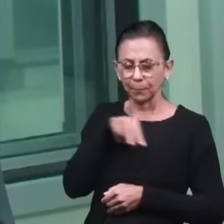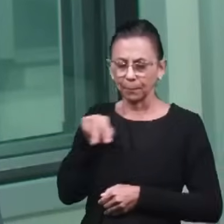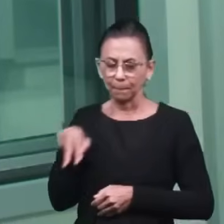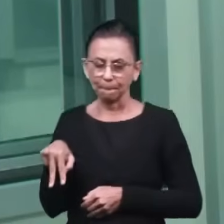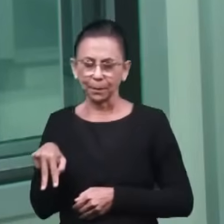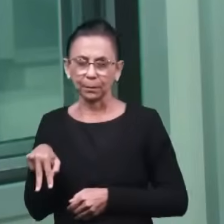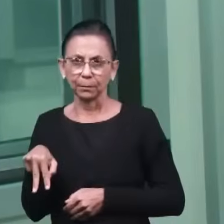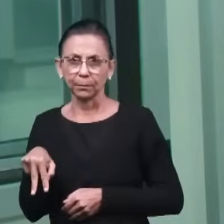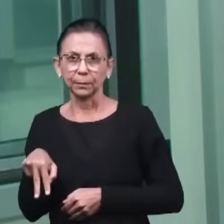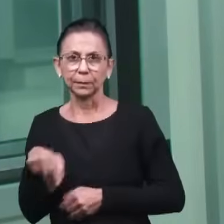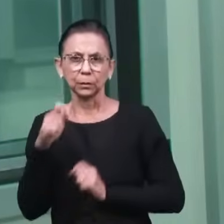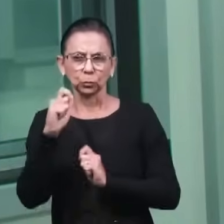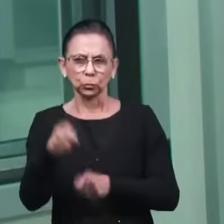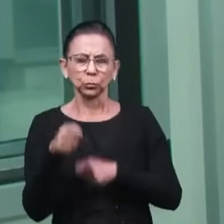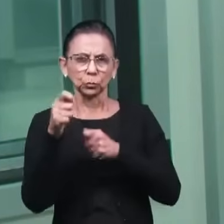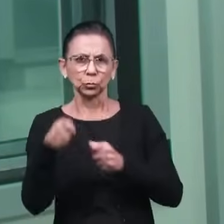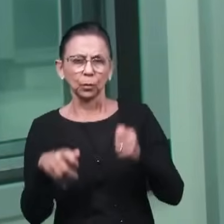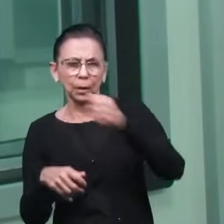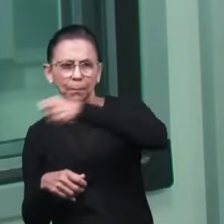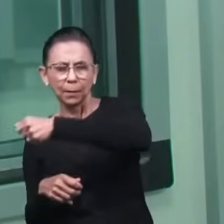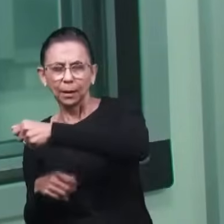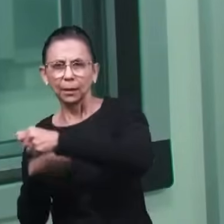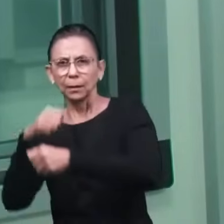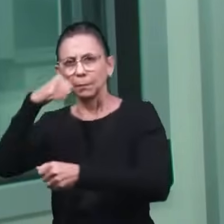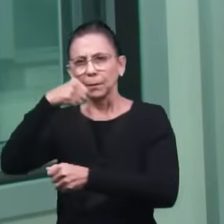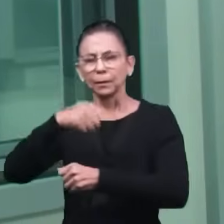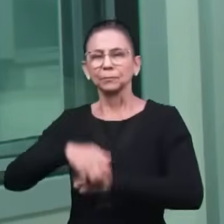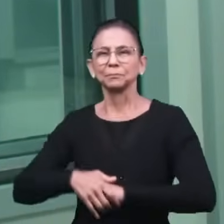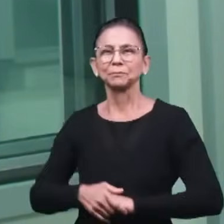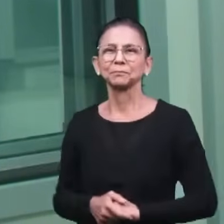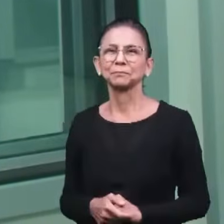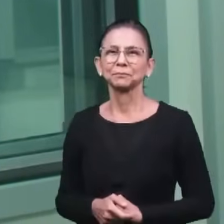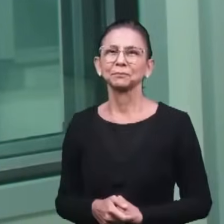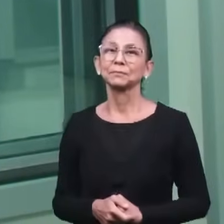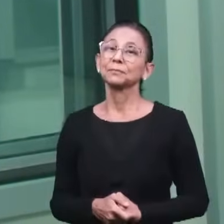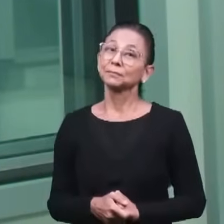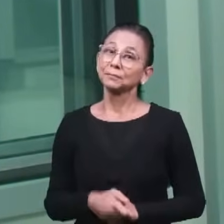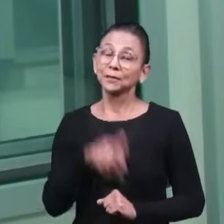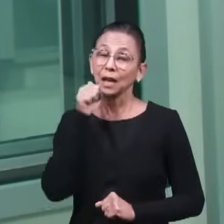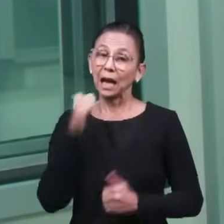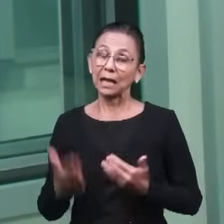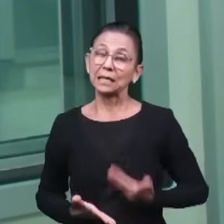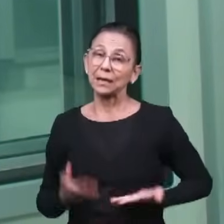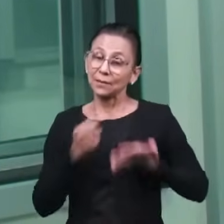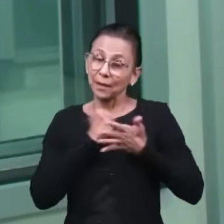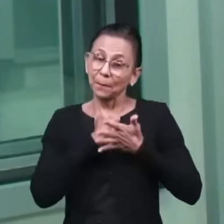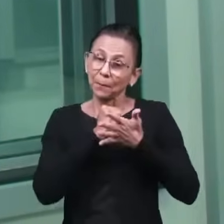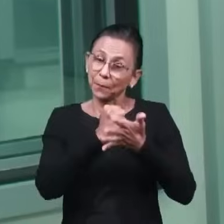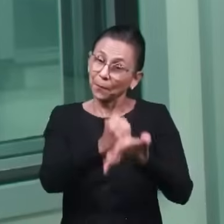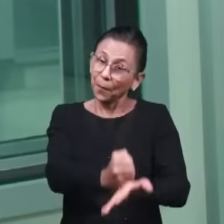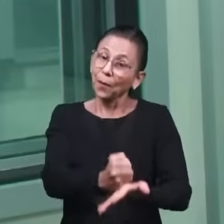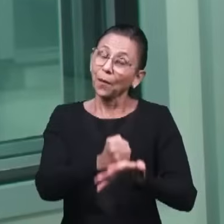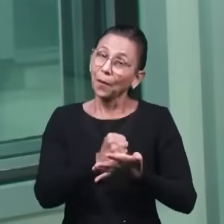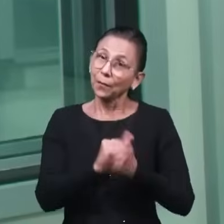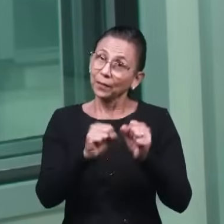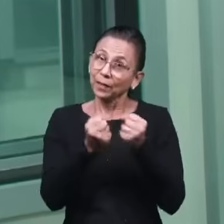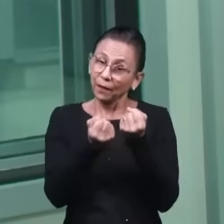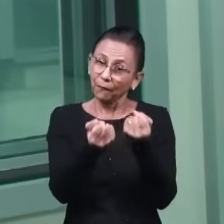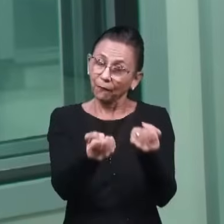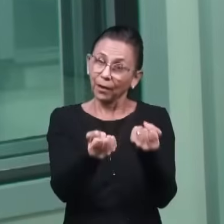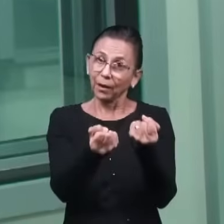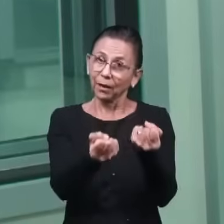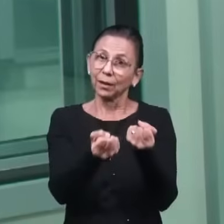Às vezes você está pregando, você sente que elas vão pro púlpito com a gente. Elas estão ali, elas têm um compromisso